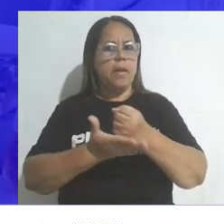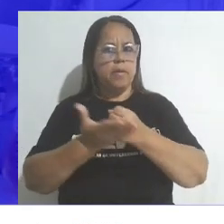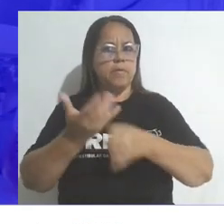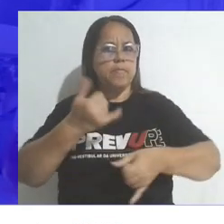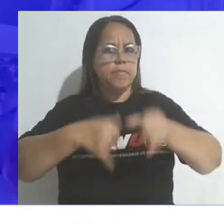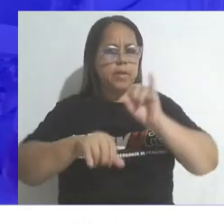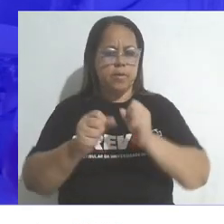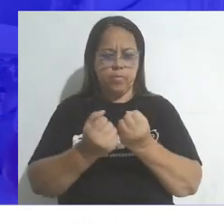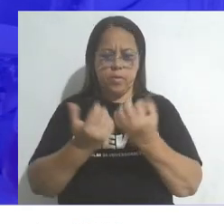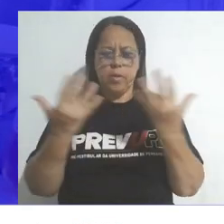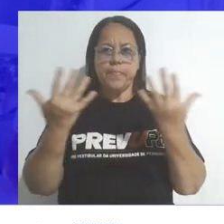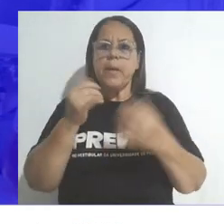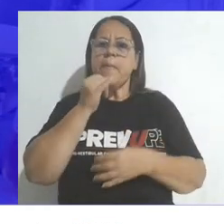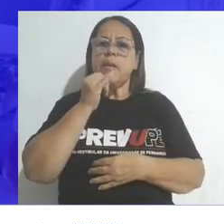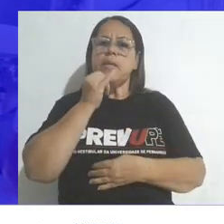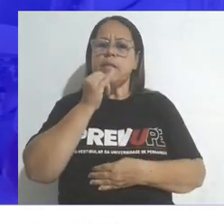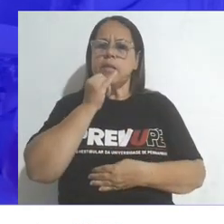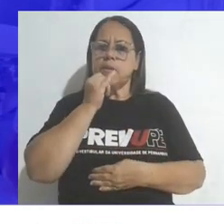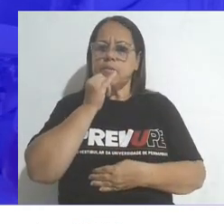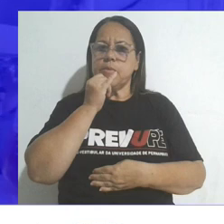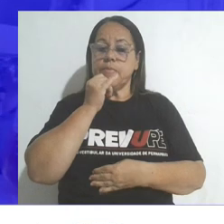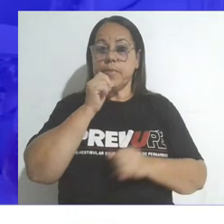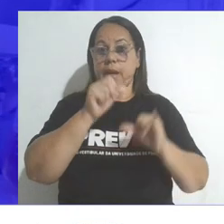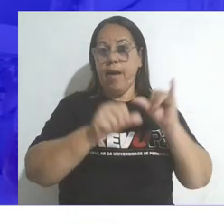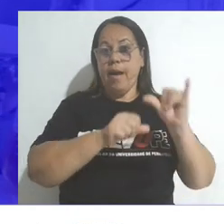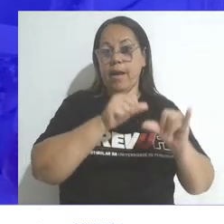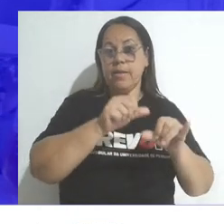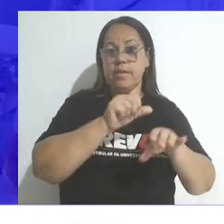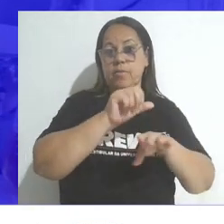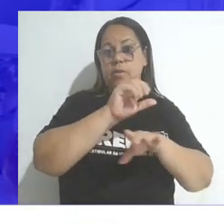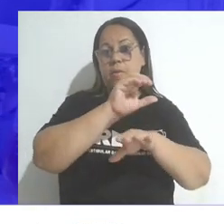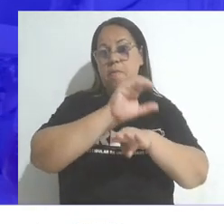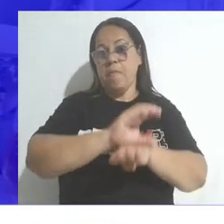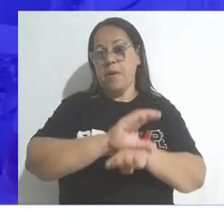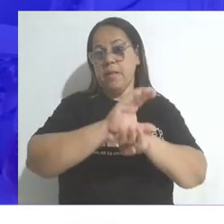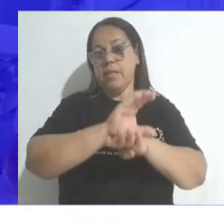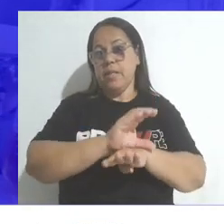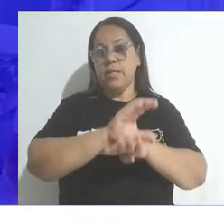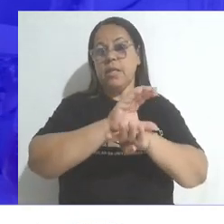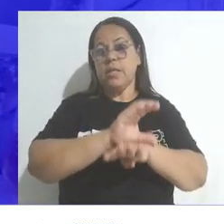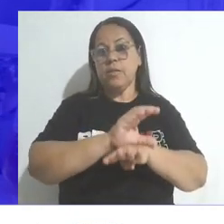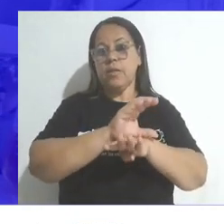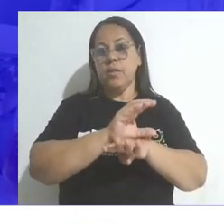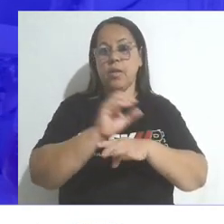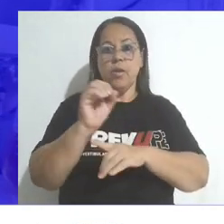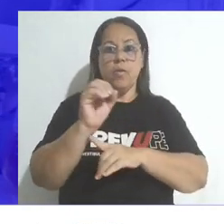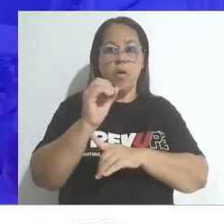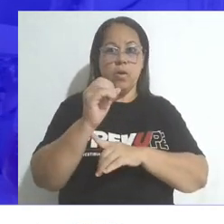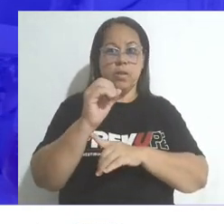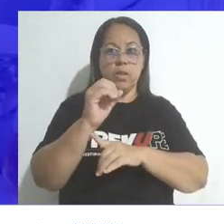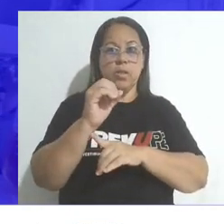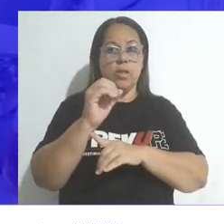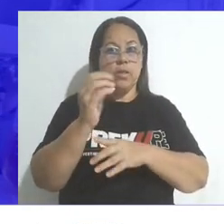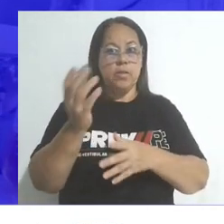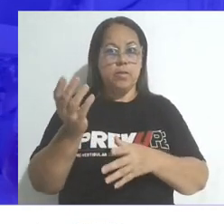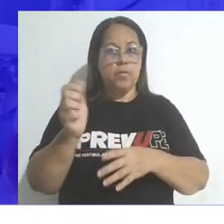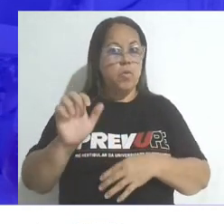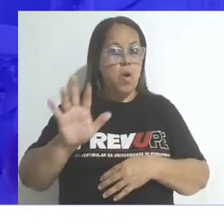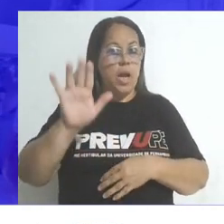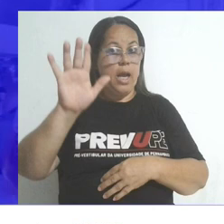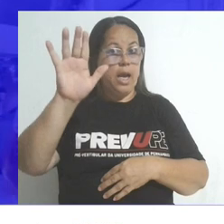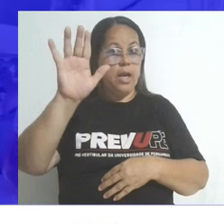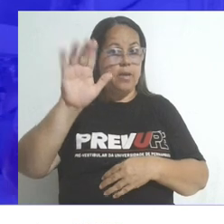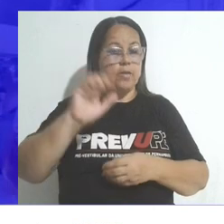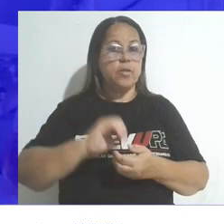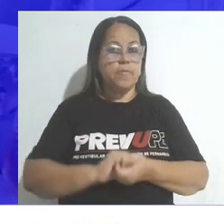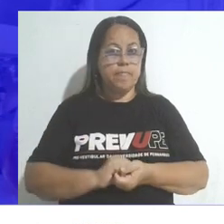estequiometria. Por exemplo, a reação entre o metano e o oxigênio, na forma de gás, não o